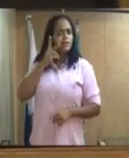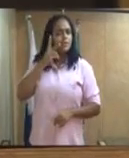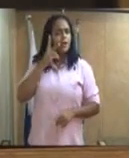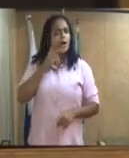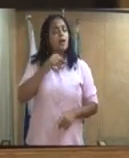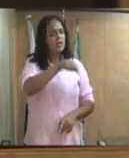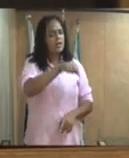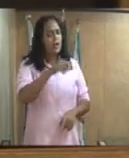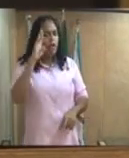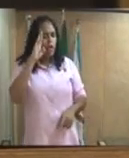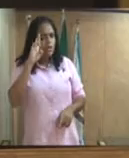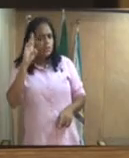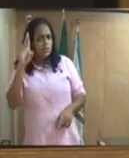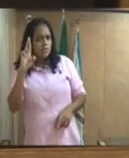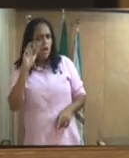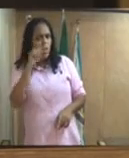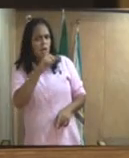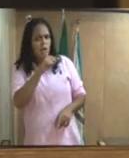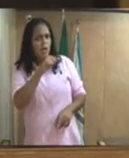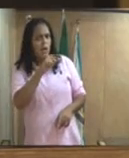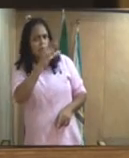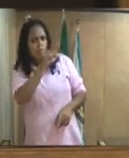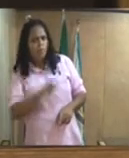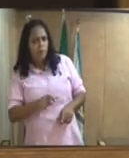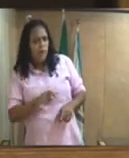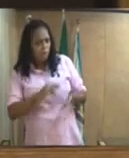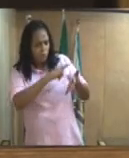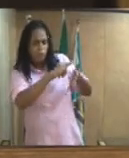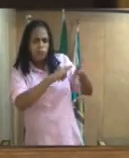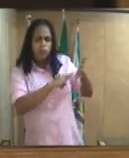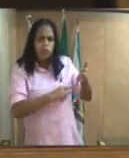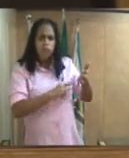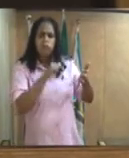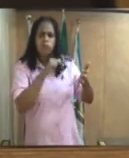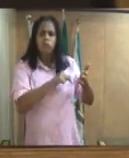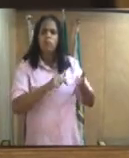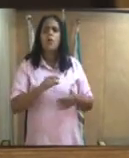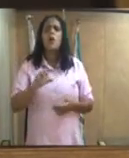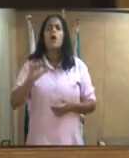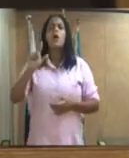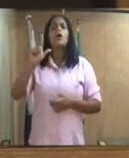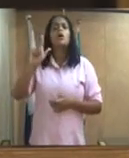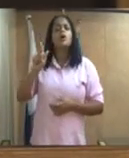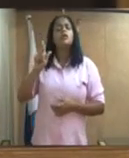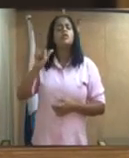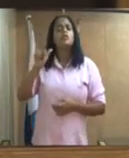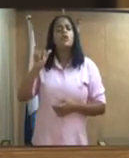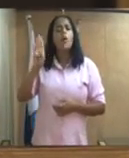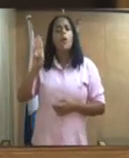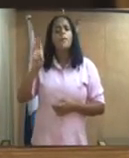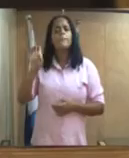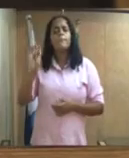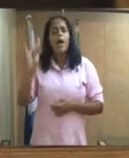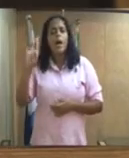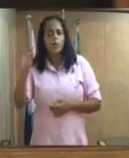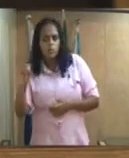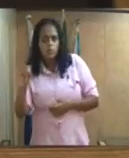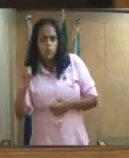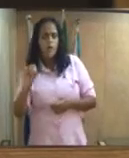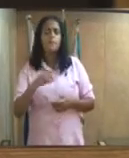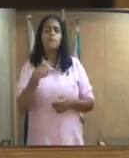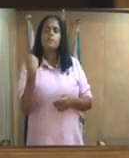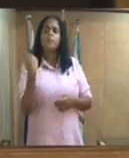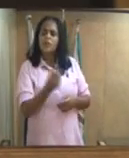teria, após a publicação, porque vereador Gilberto Silva, o Instituto da Publicidade